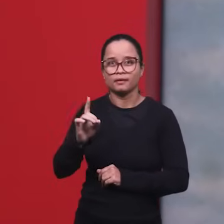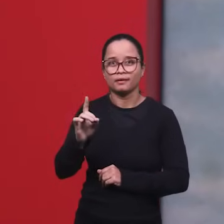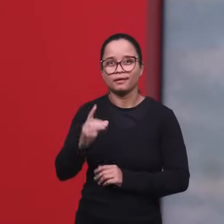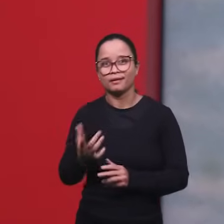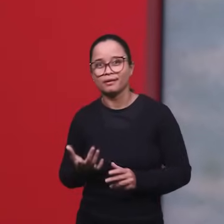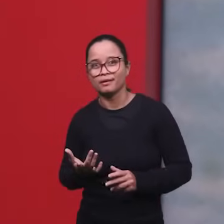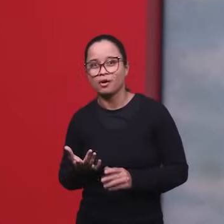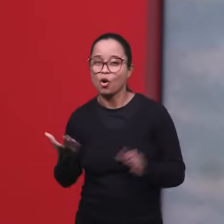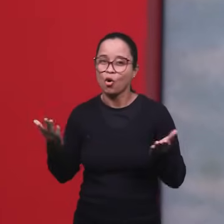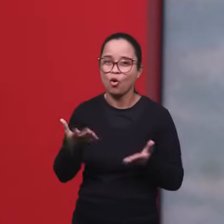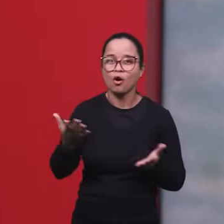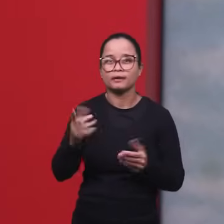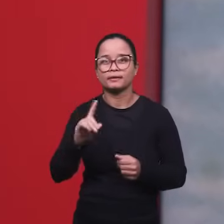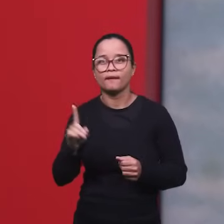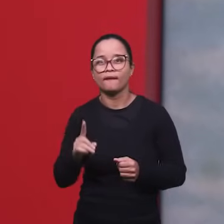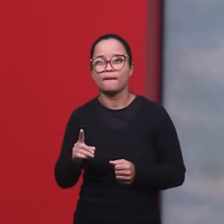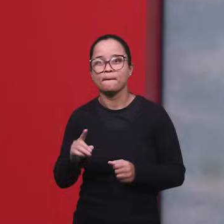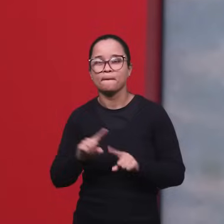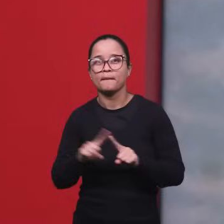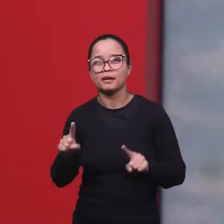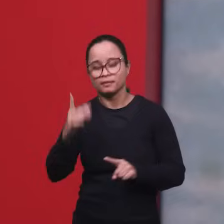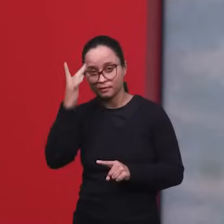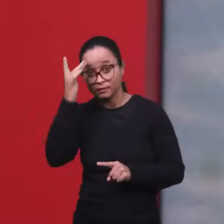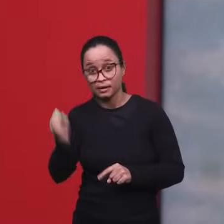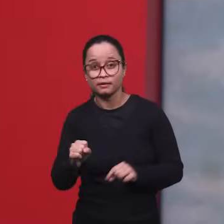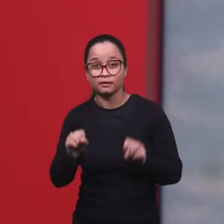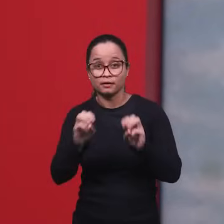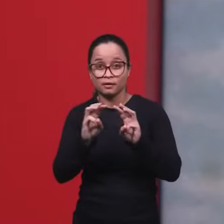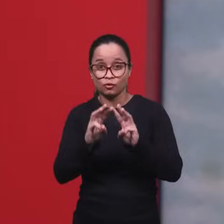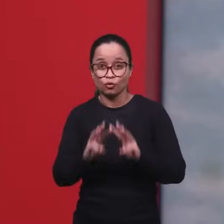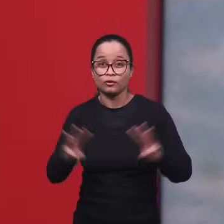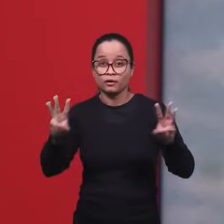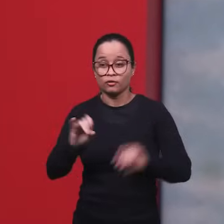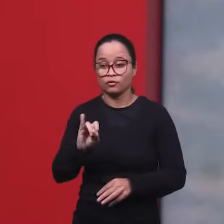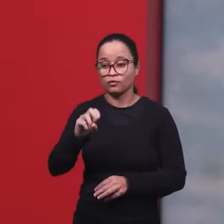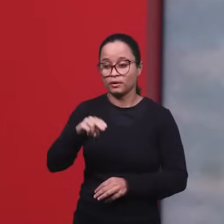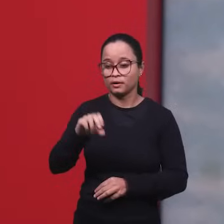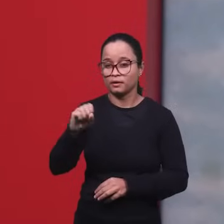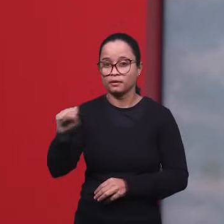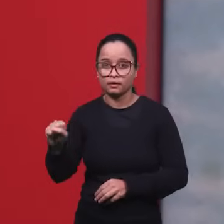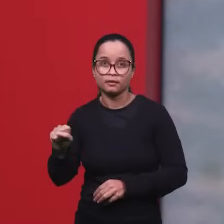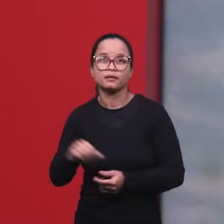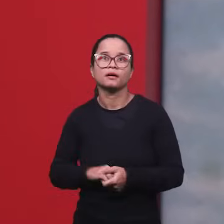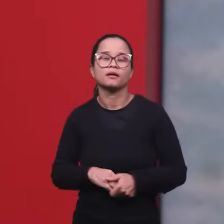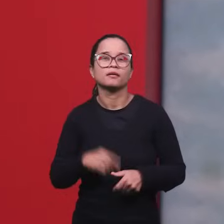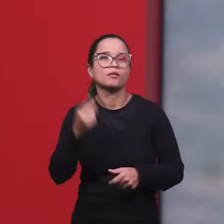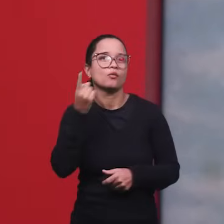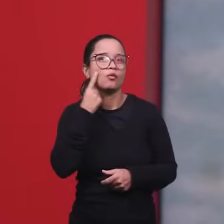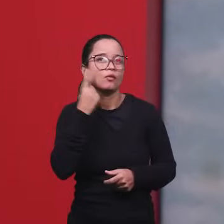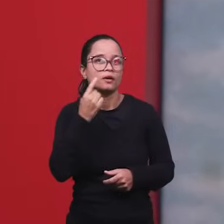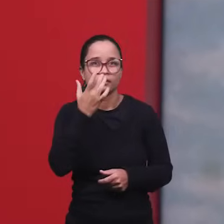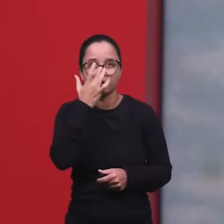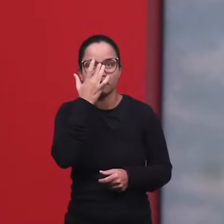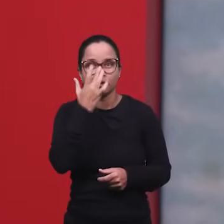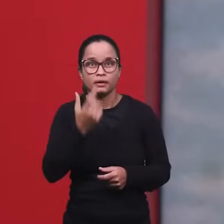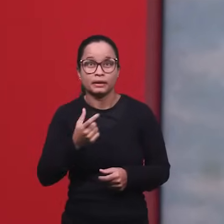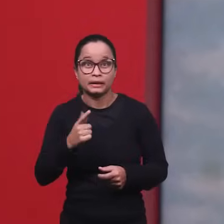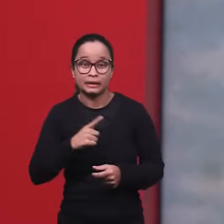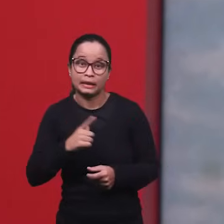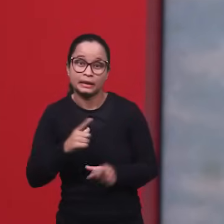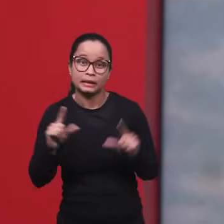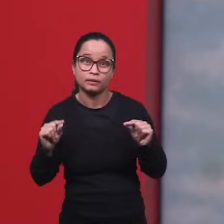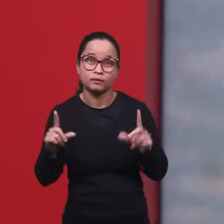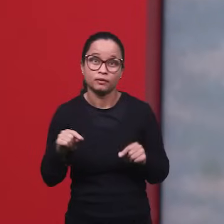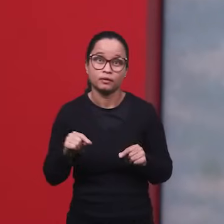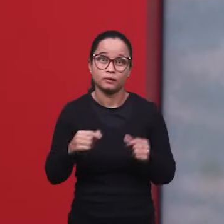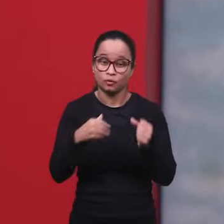não, porque de repente não vai dar tempo. Mas amanhã, entra no site do meu INSS, só coloca lá, meu INSS. Vocês que estão em casa também, vocês vão ver que